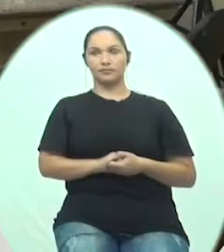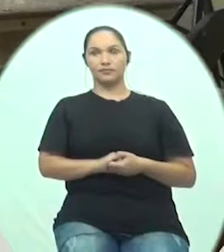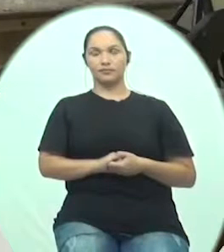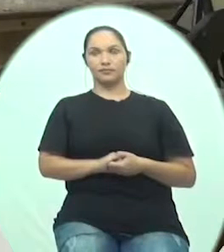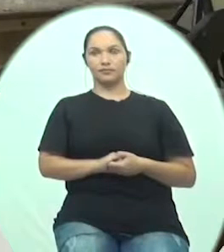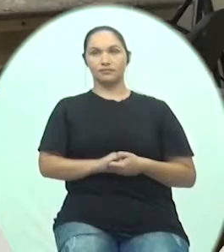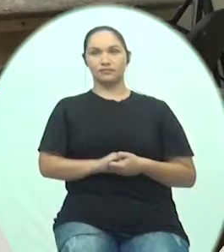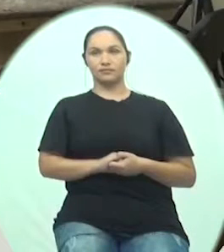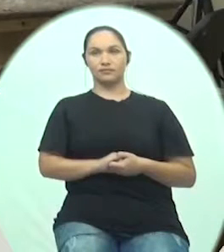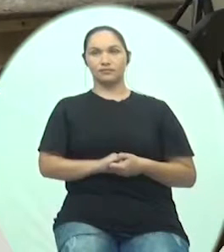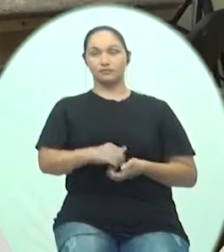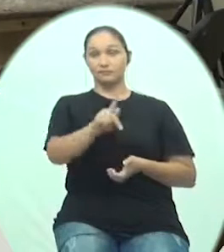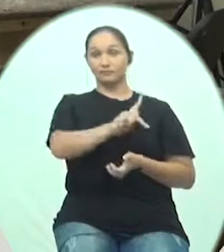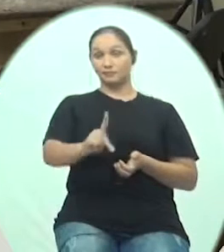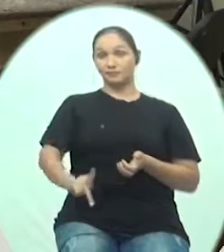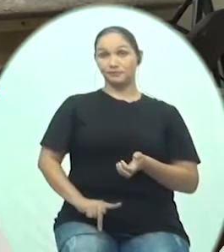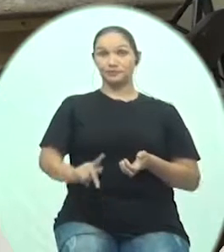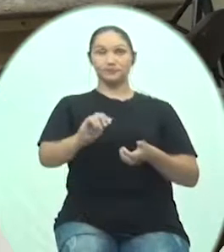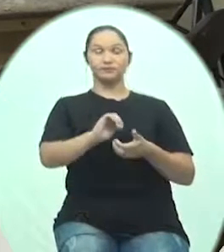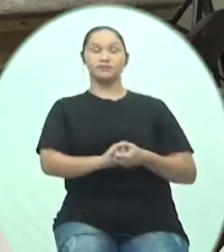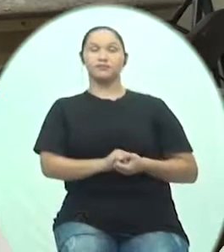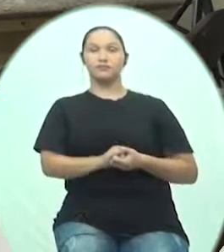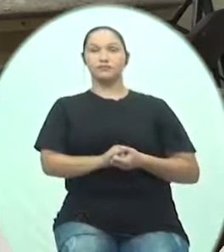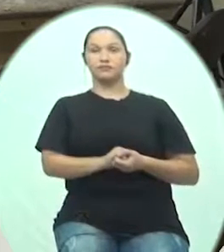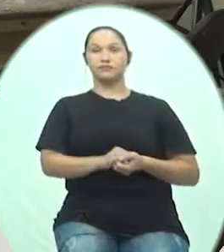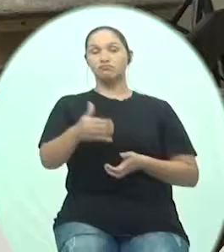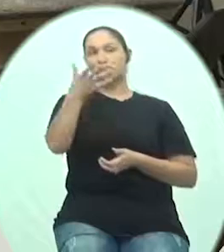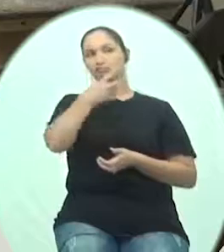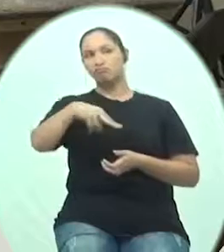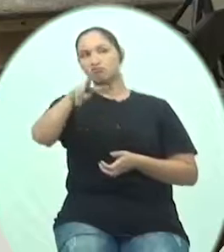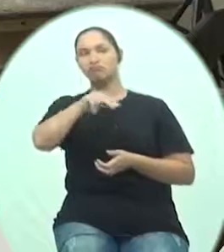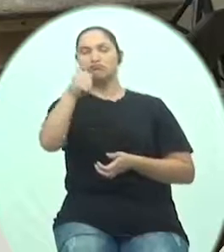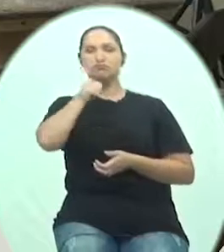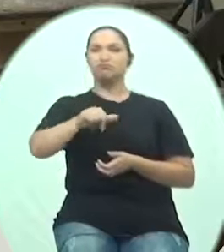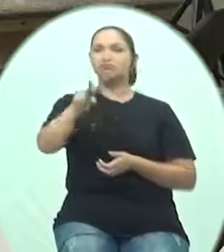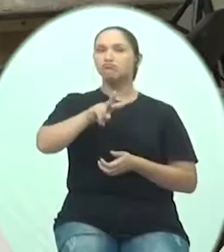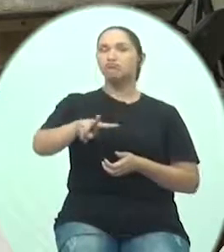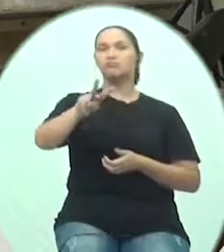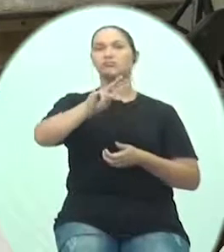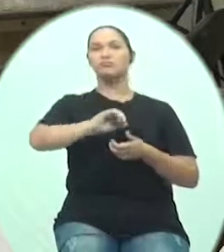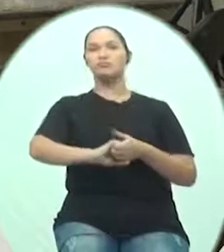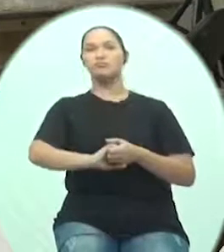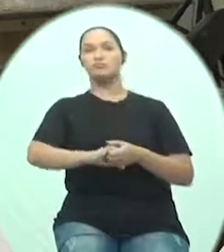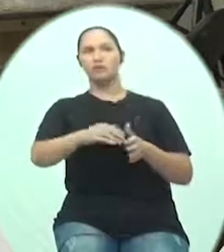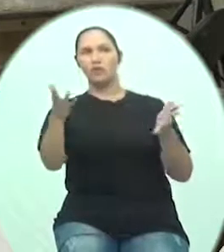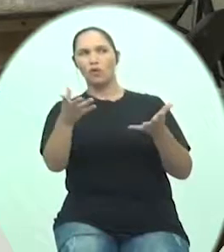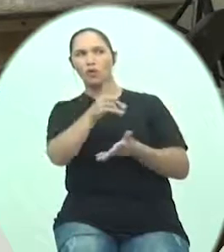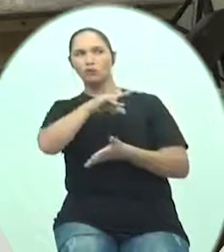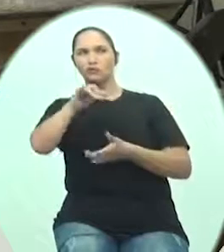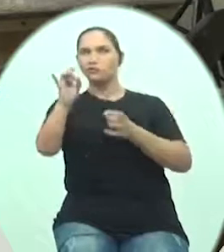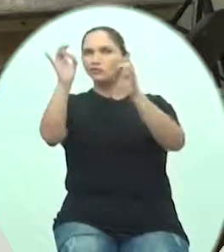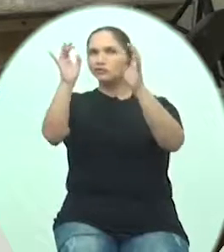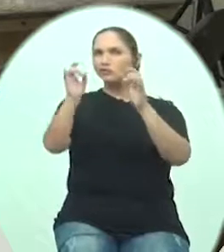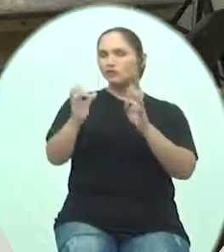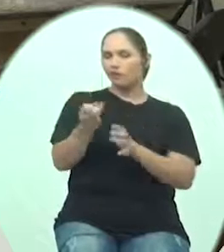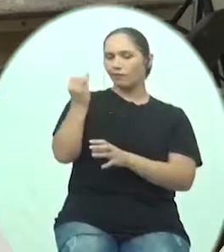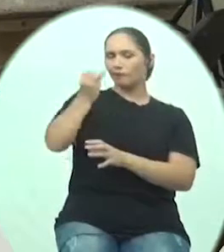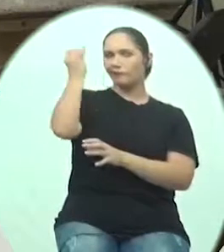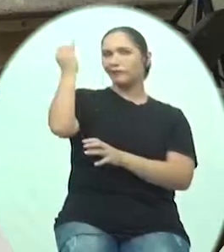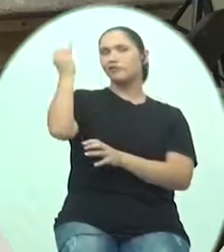minutos senhor presidente vereadores e vereadores dia muito importante para esta casa